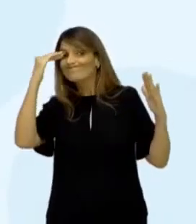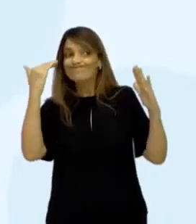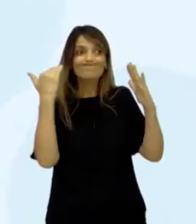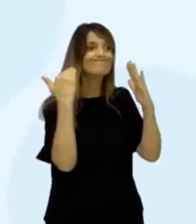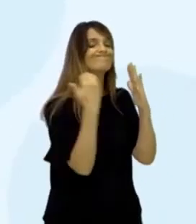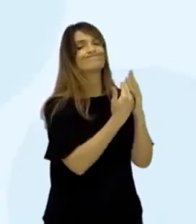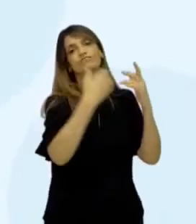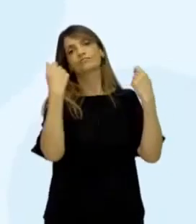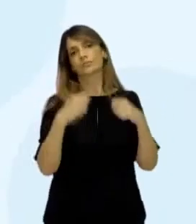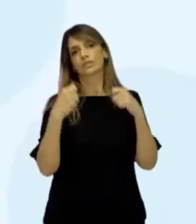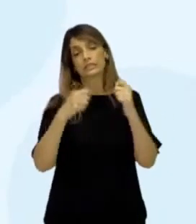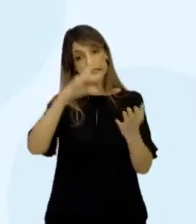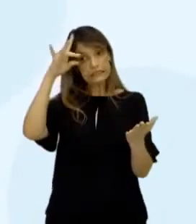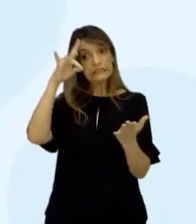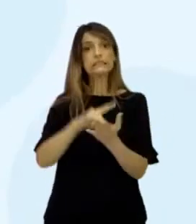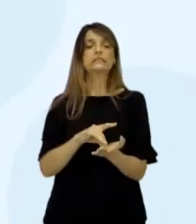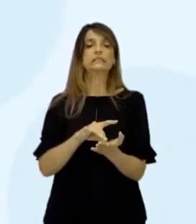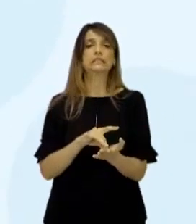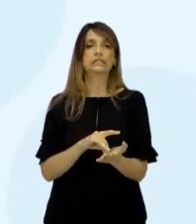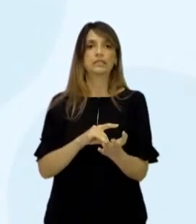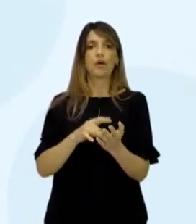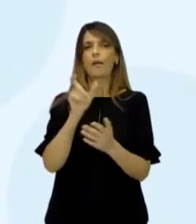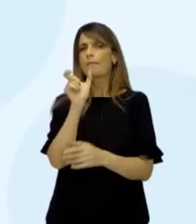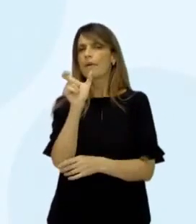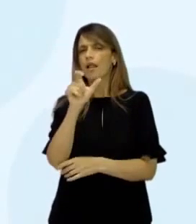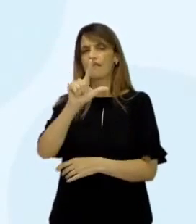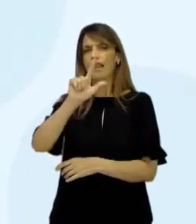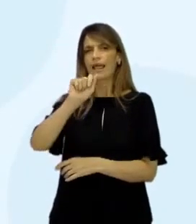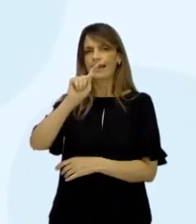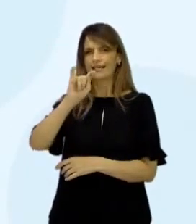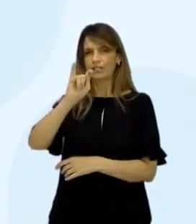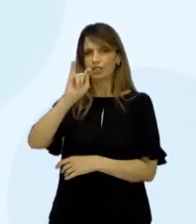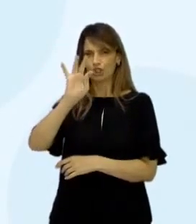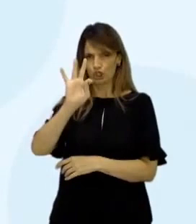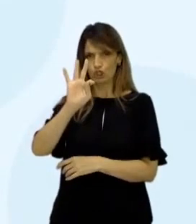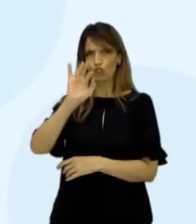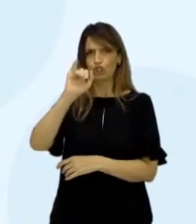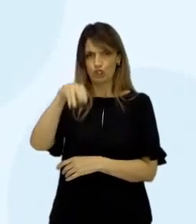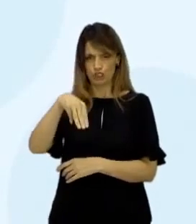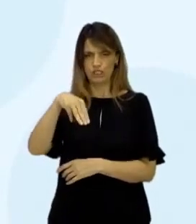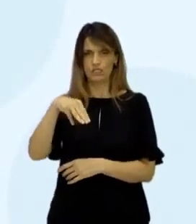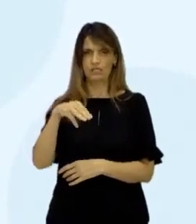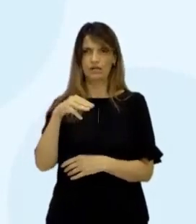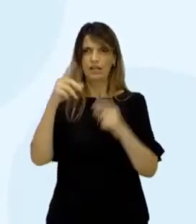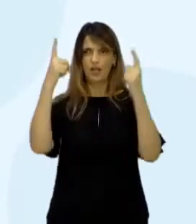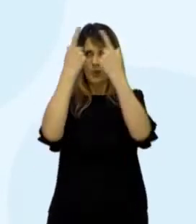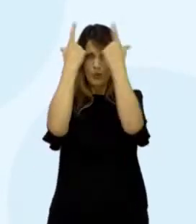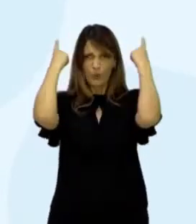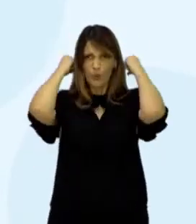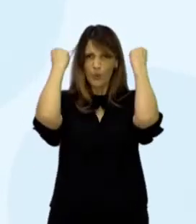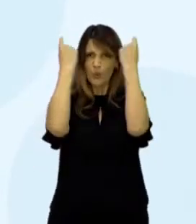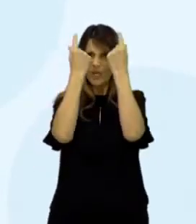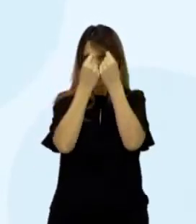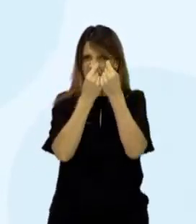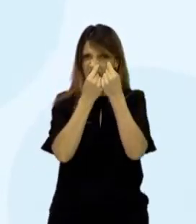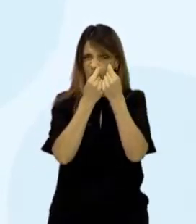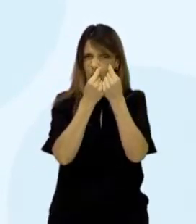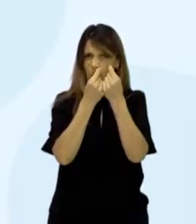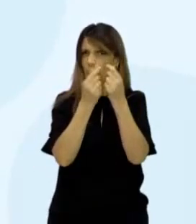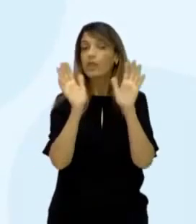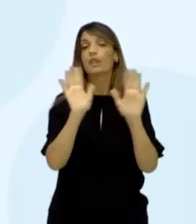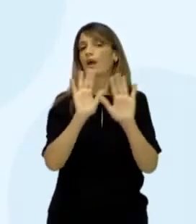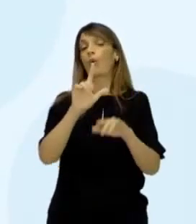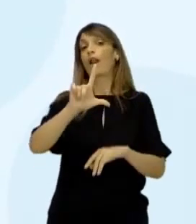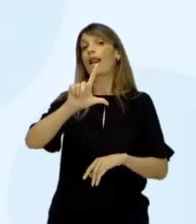ordem. E ela vem aí do latim, não é do grego. Não dá para me dar. É que vem do grego. Que vem do latim. É que tem que ser mudado. É que vem do